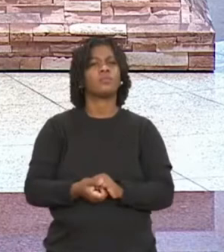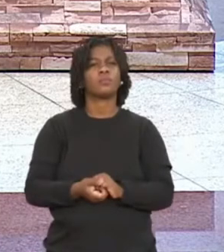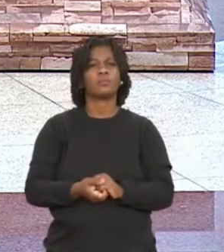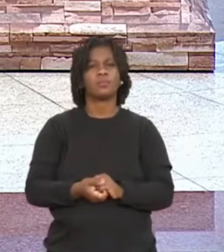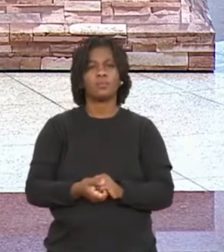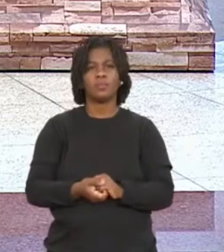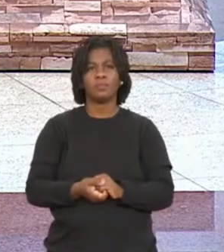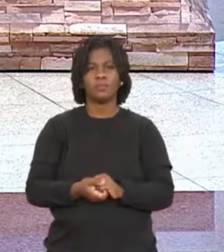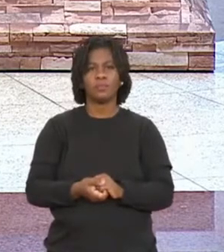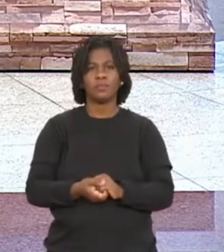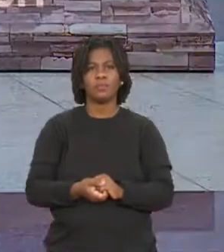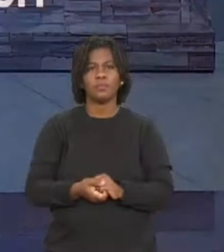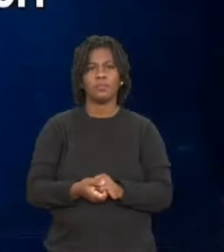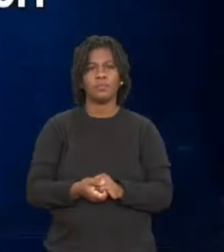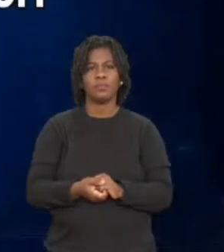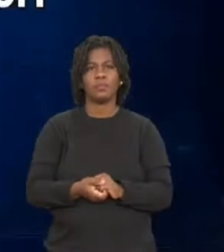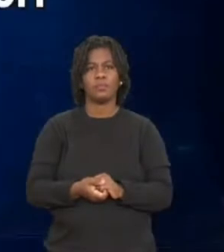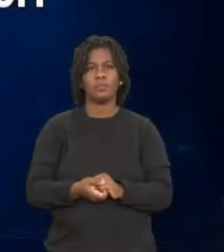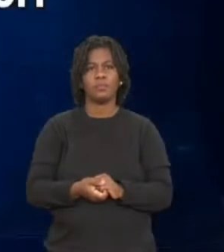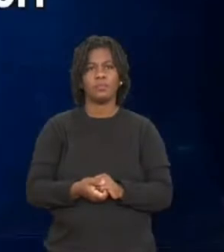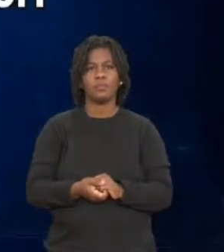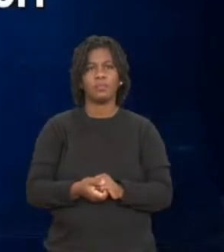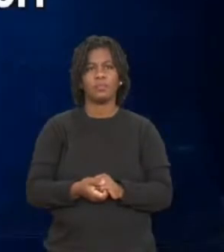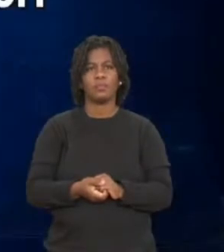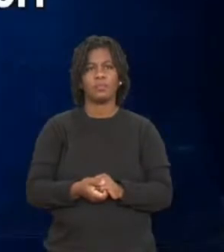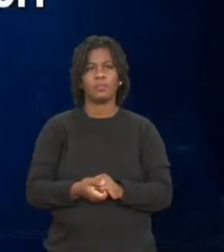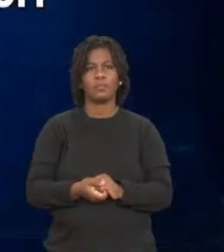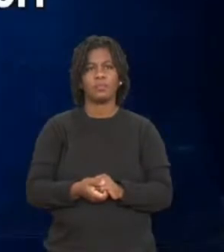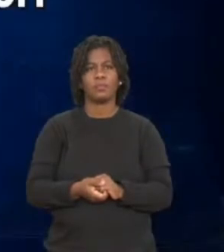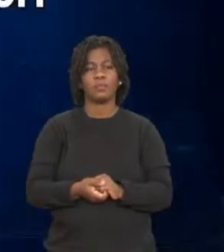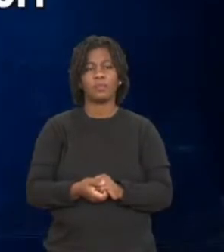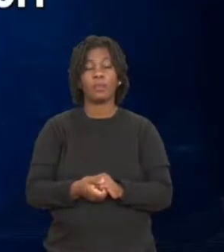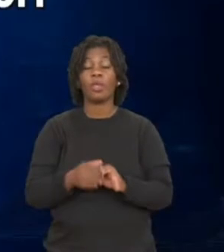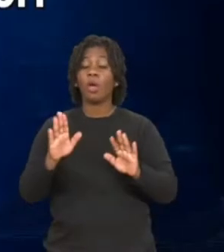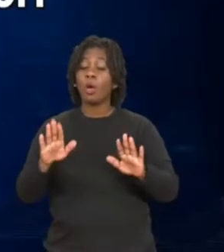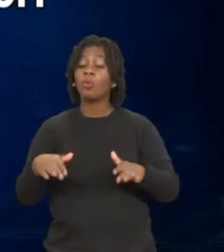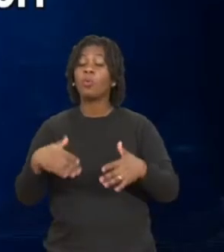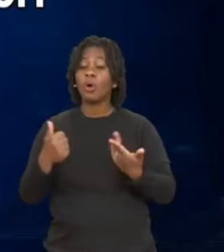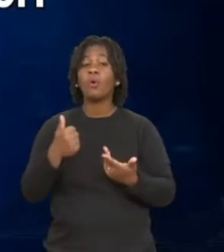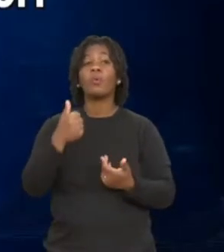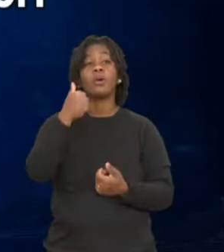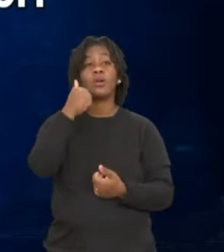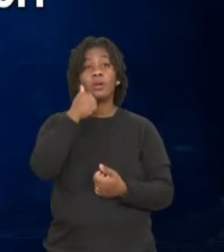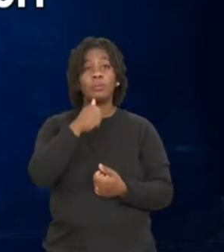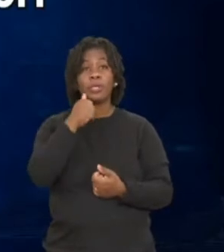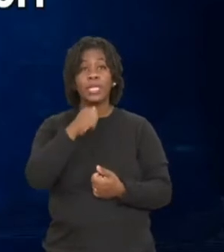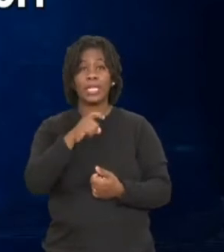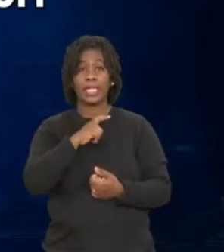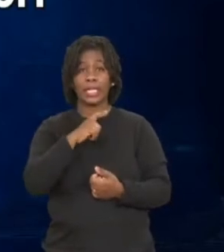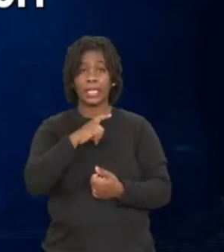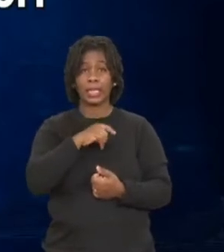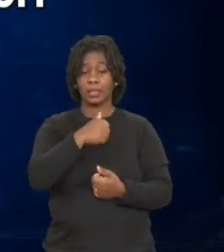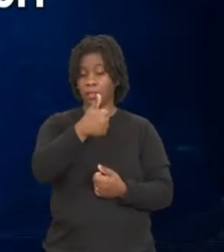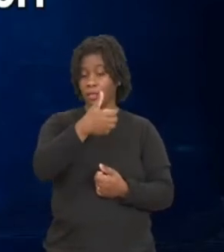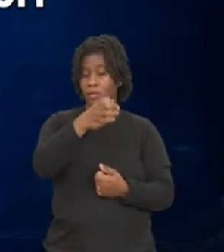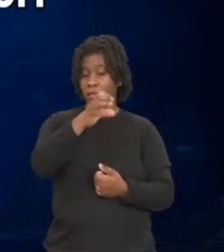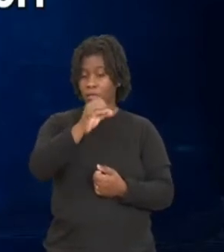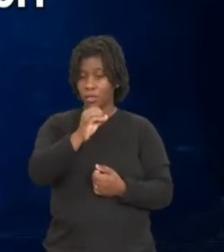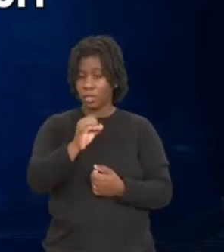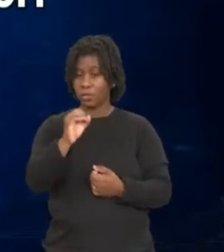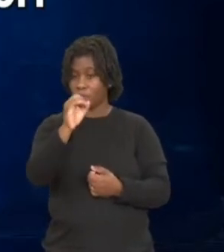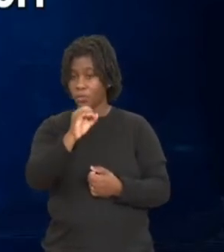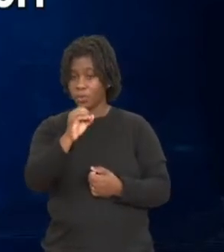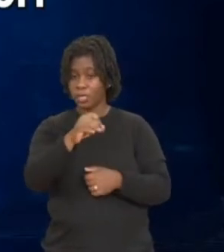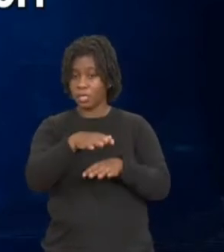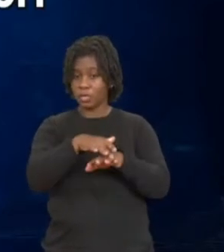Diz assim: o qual a mulher que tendo 10 dracmas,